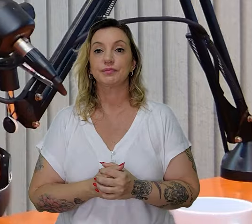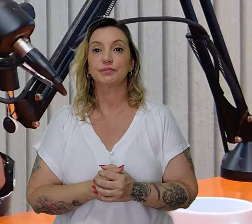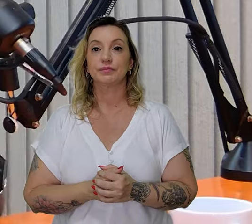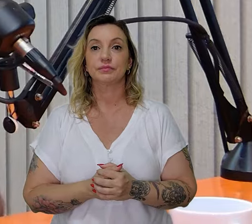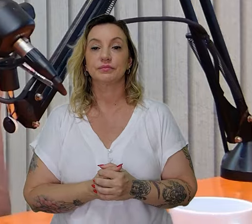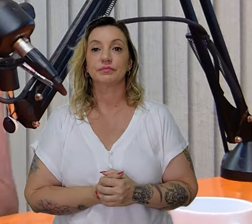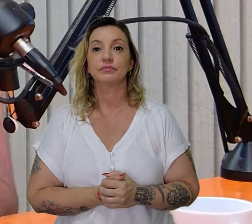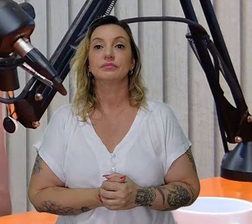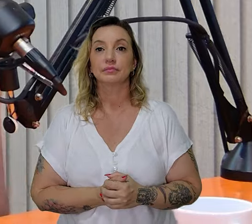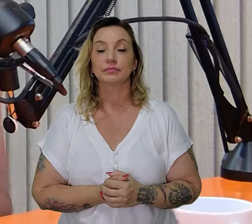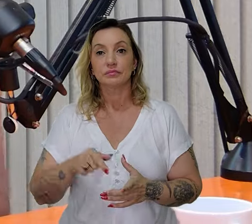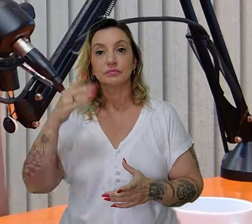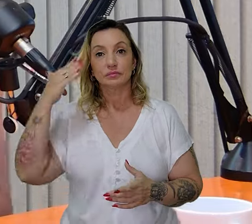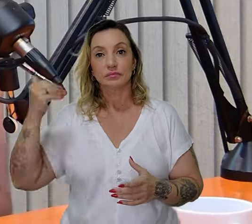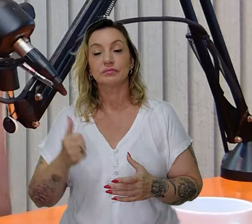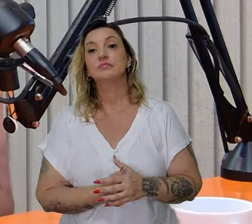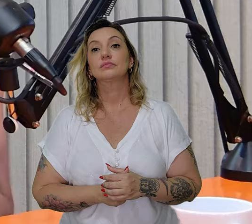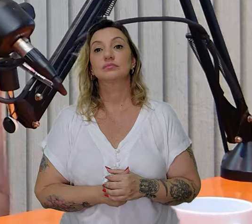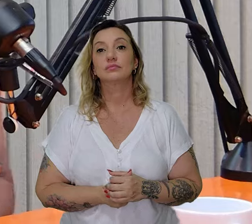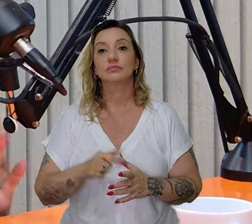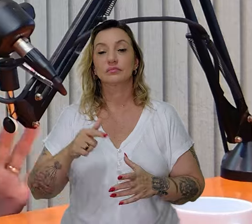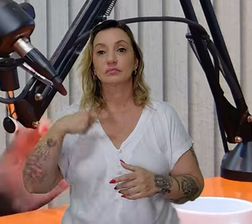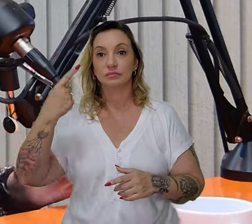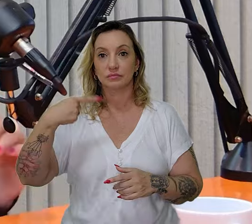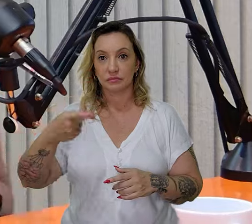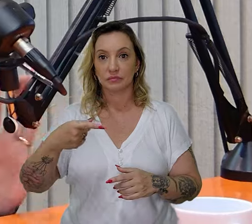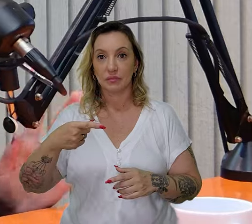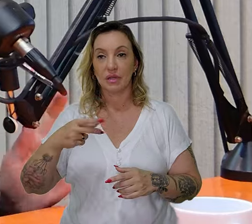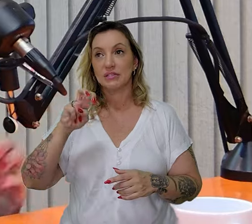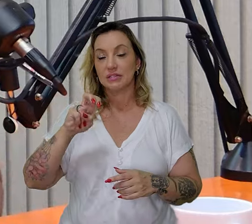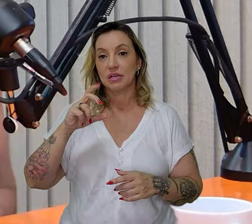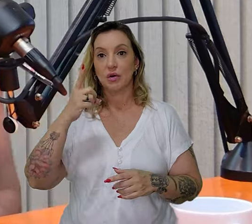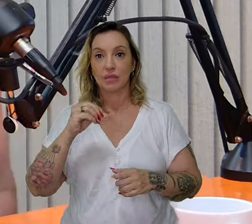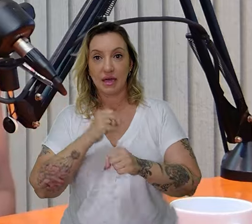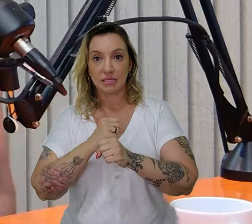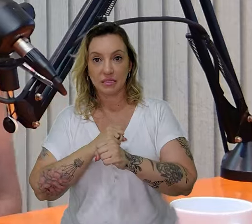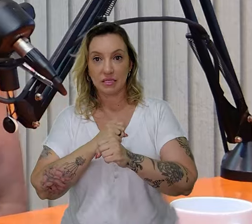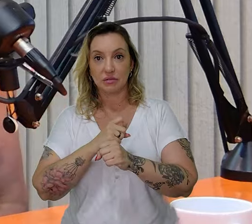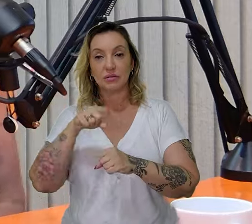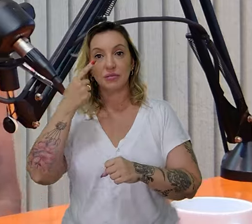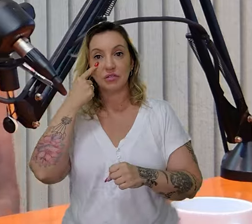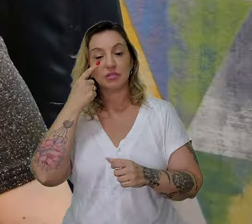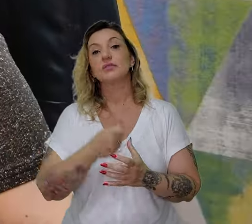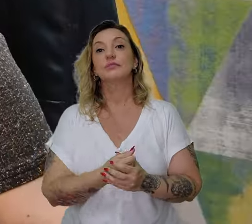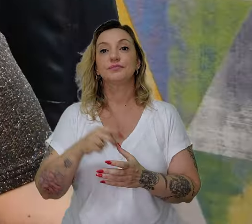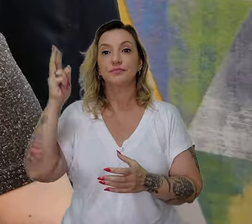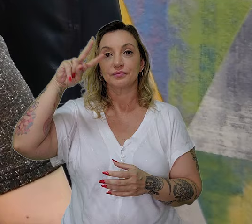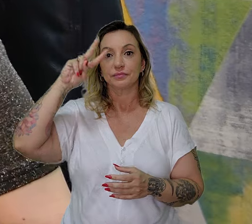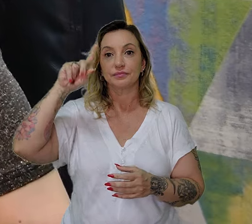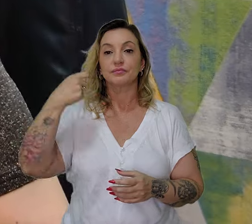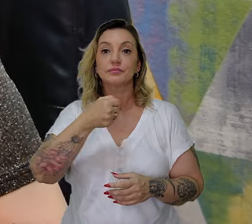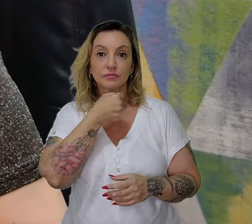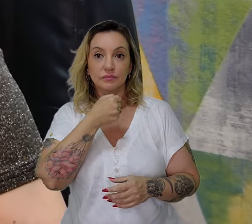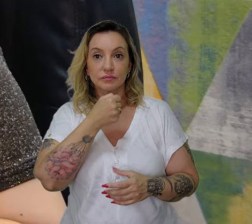que reside o sucesso pelo menos desses próximos 5 10 anos depois vamos ver eh eu lembro que a